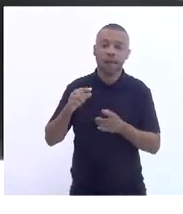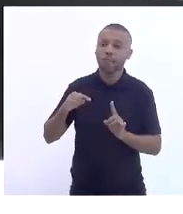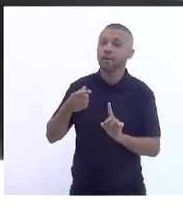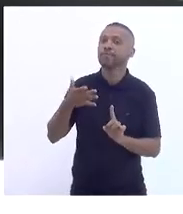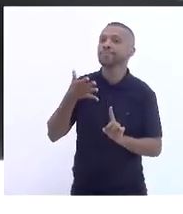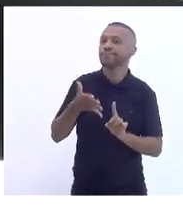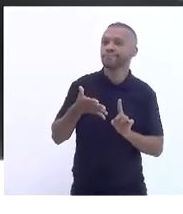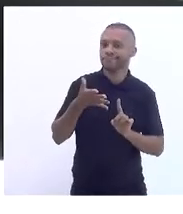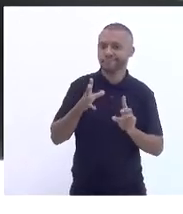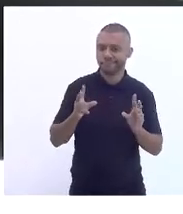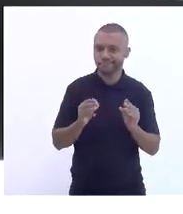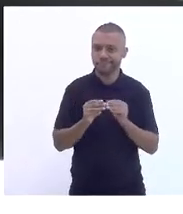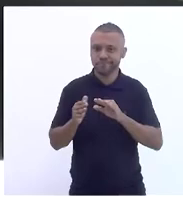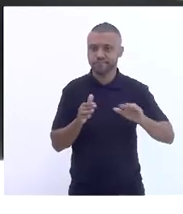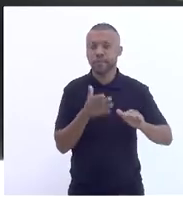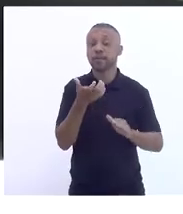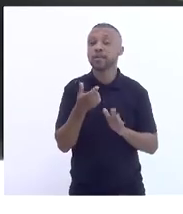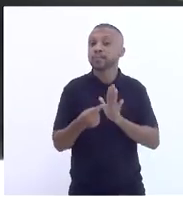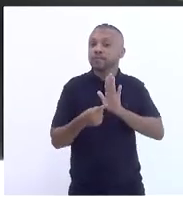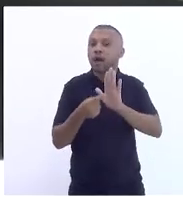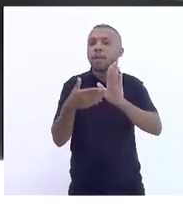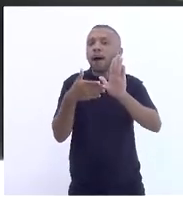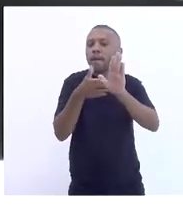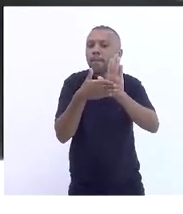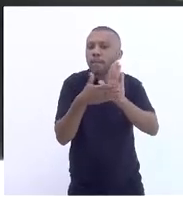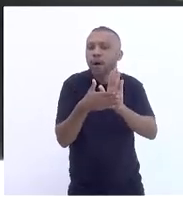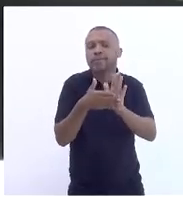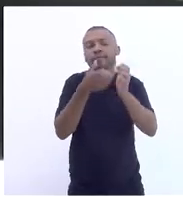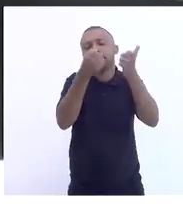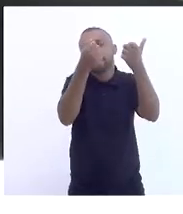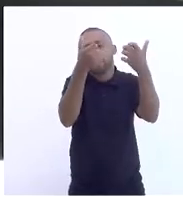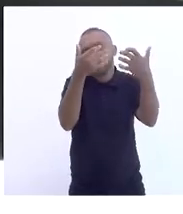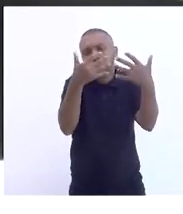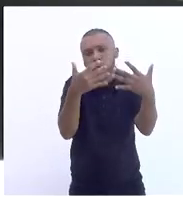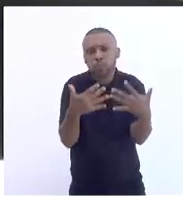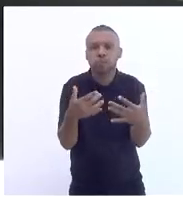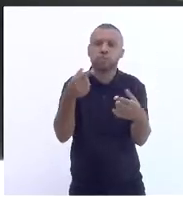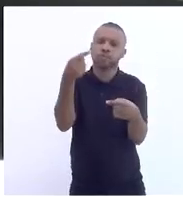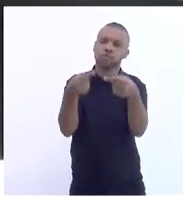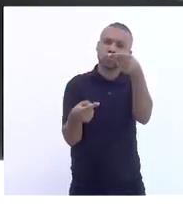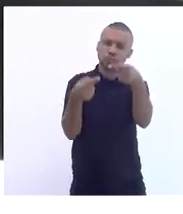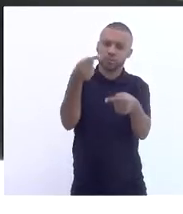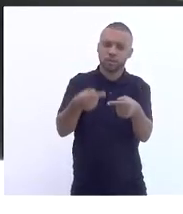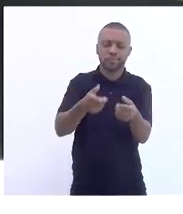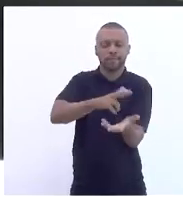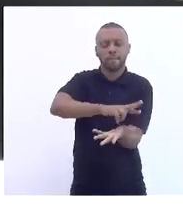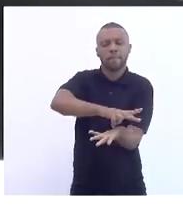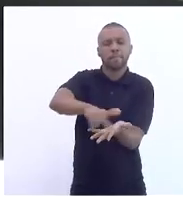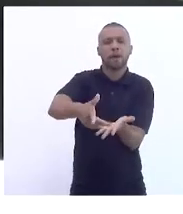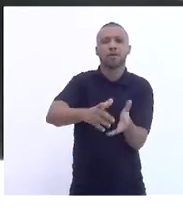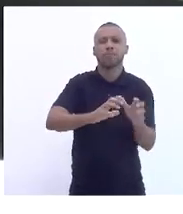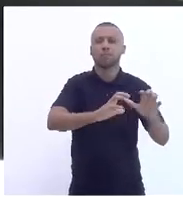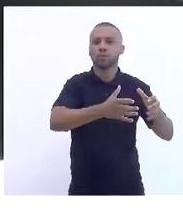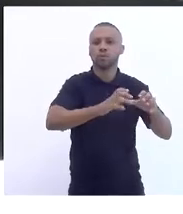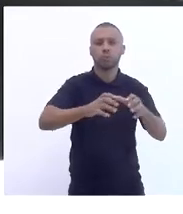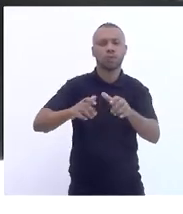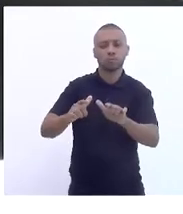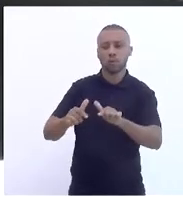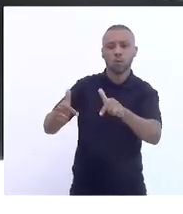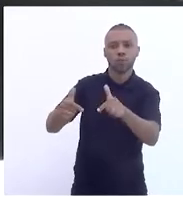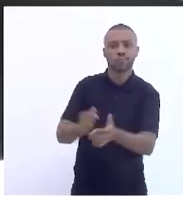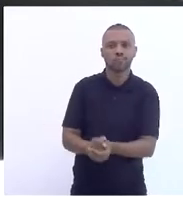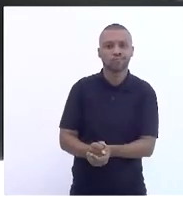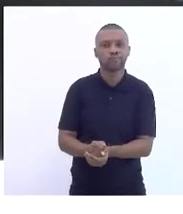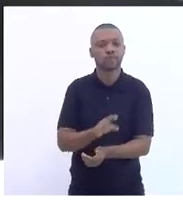próxima fala uma proposta que vem sendo ventilado e discutido em diversas frente que se crie um